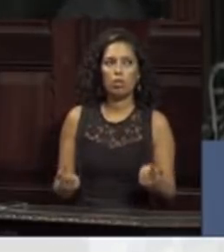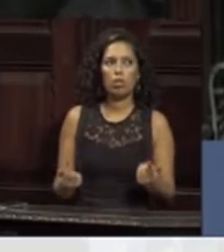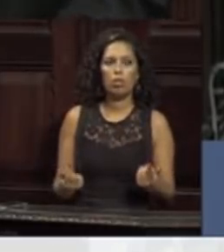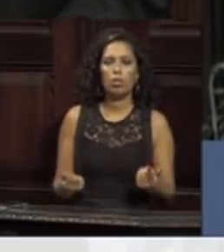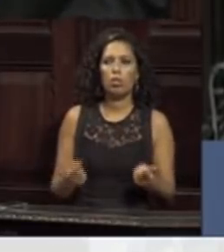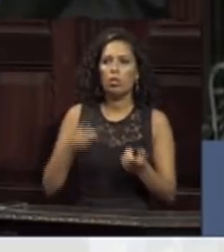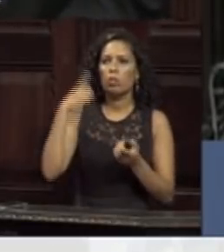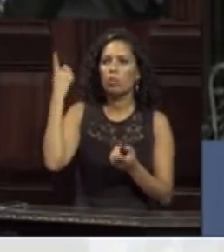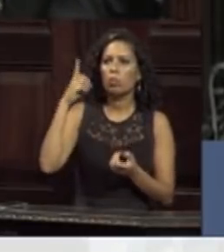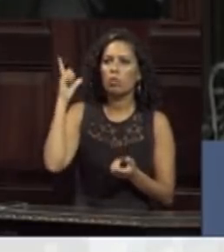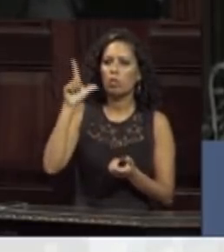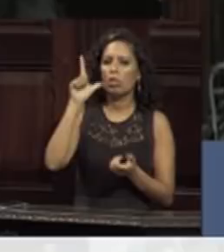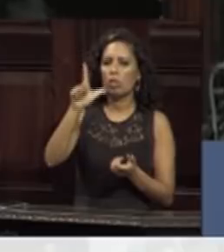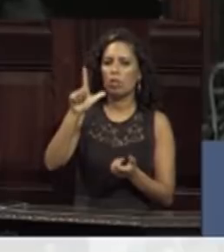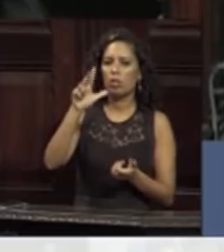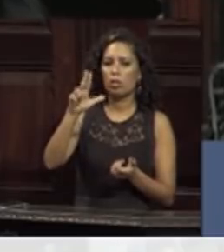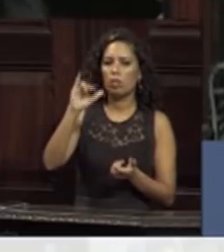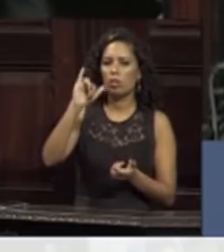Não está presente.